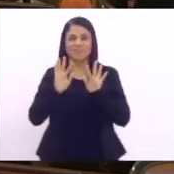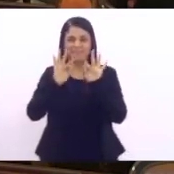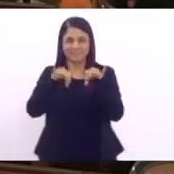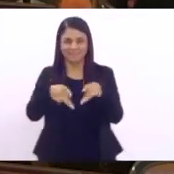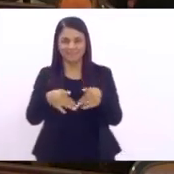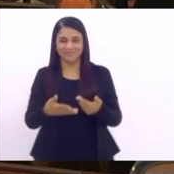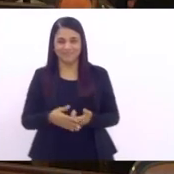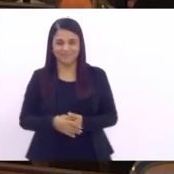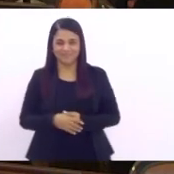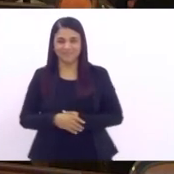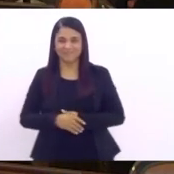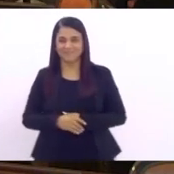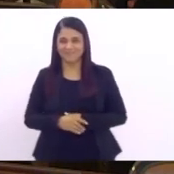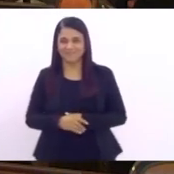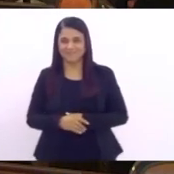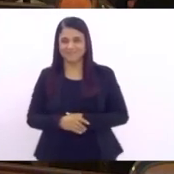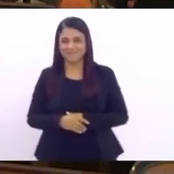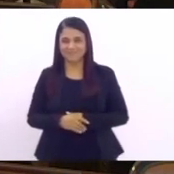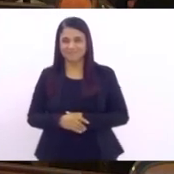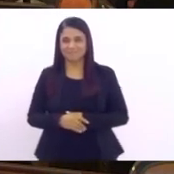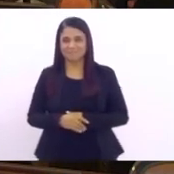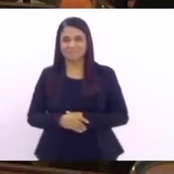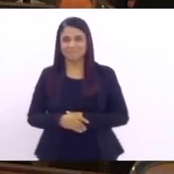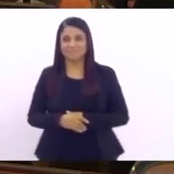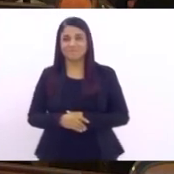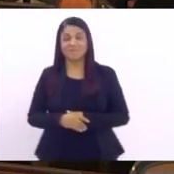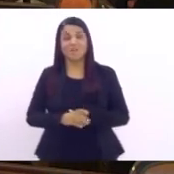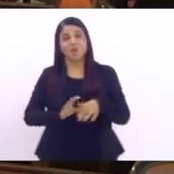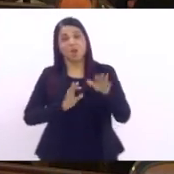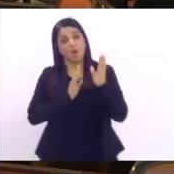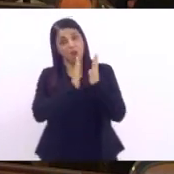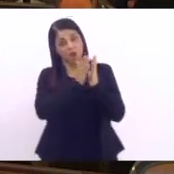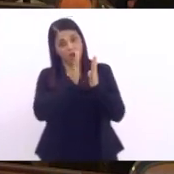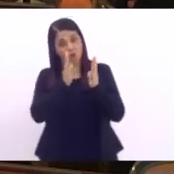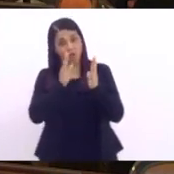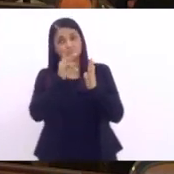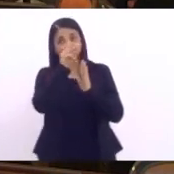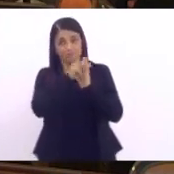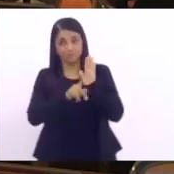Presidente, tem uma questão de ordem no nosso projeto, tá?